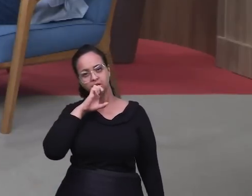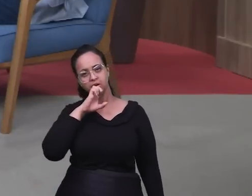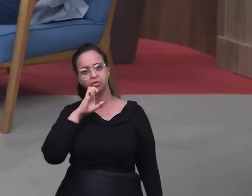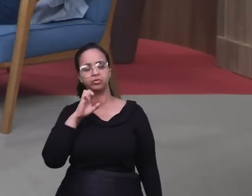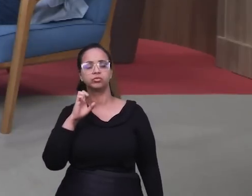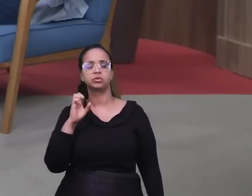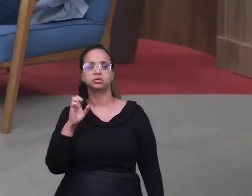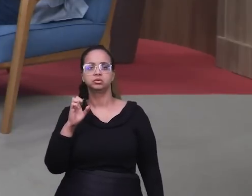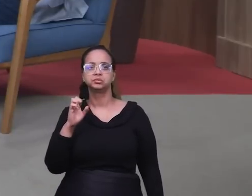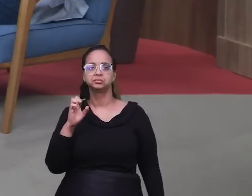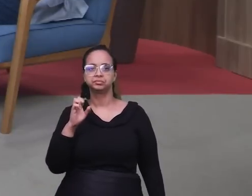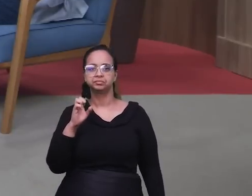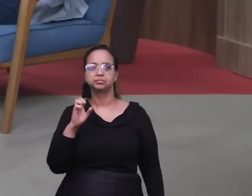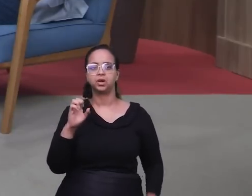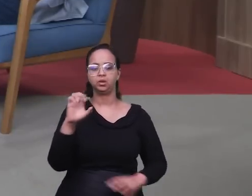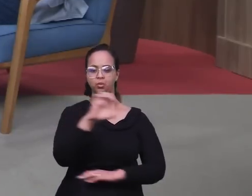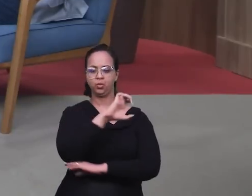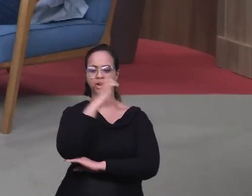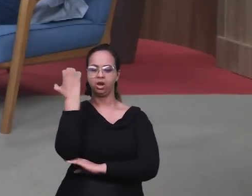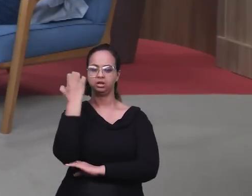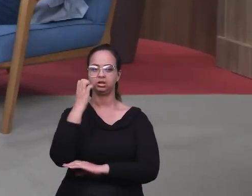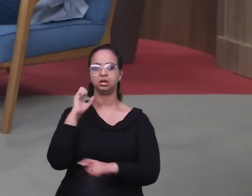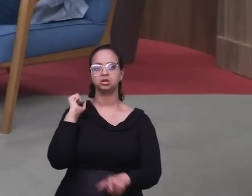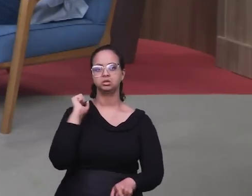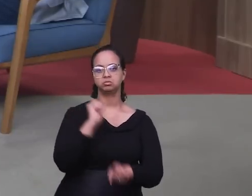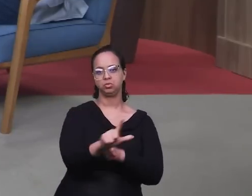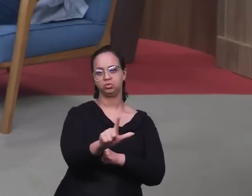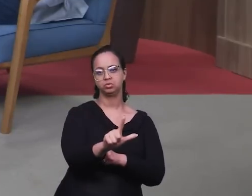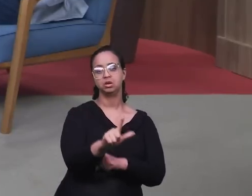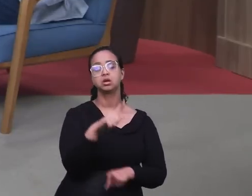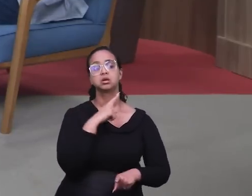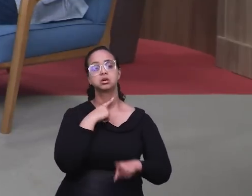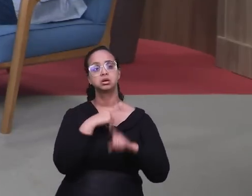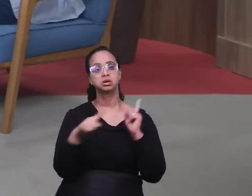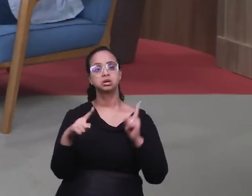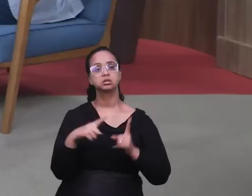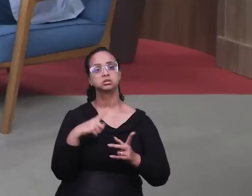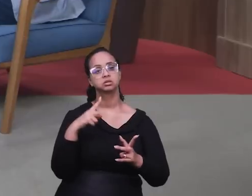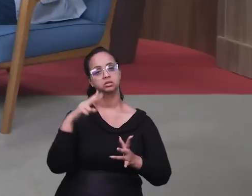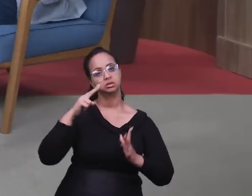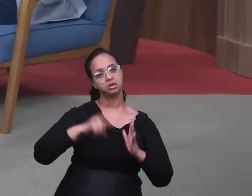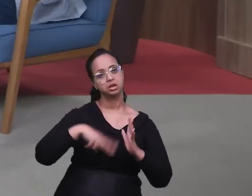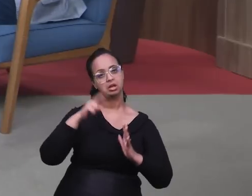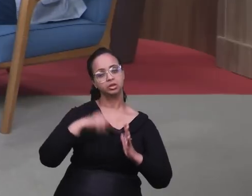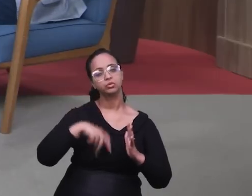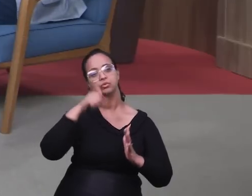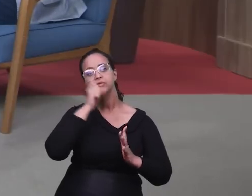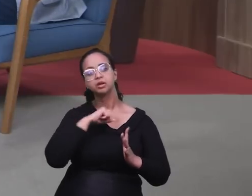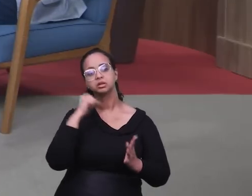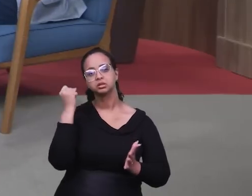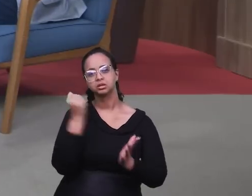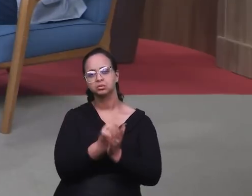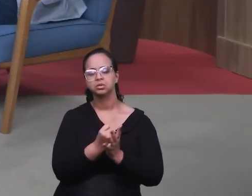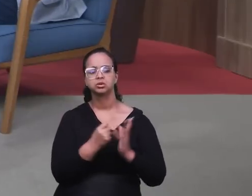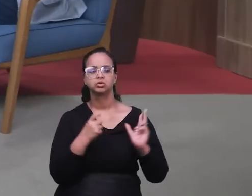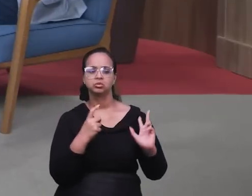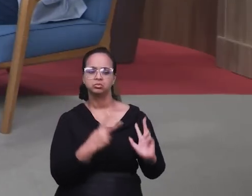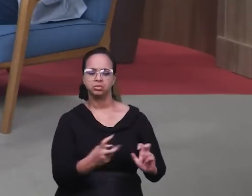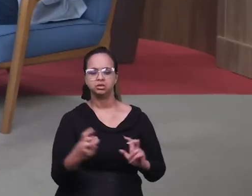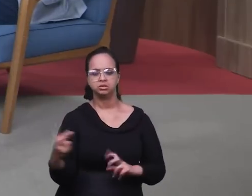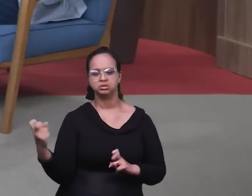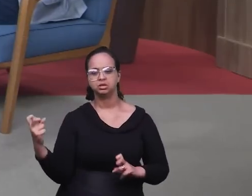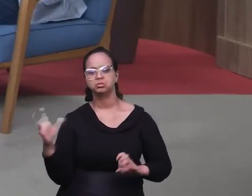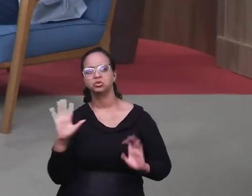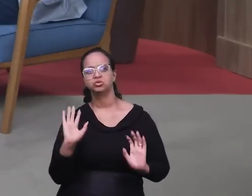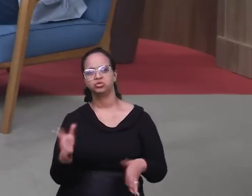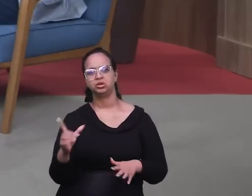ali na saída do paraíso. E em todos os momentos, e a gente ao ler o Velho Testamento, a gente vê